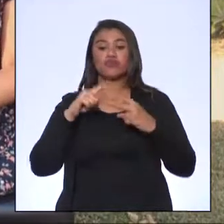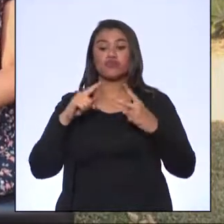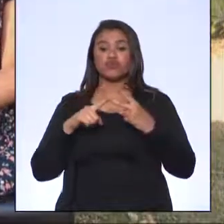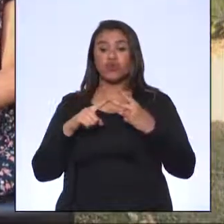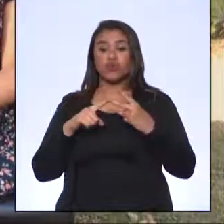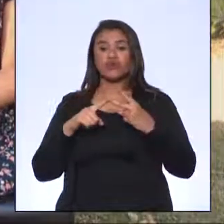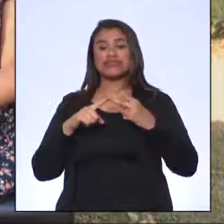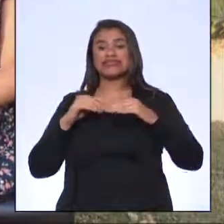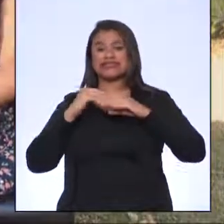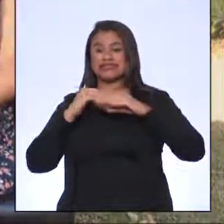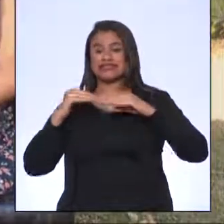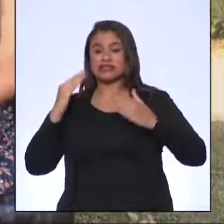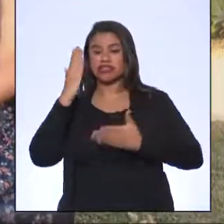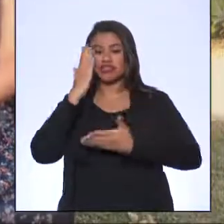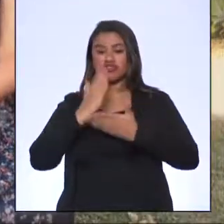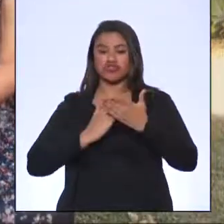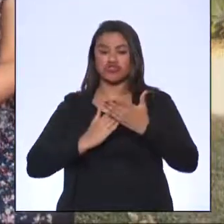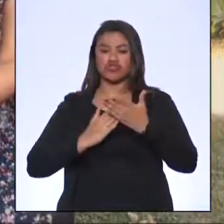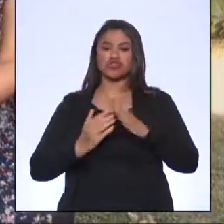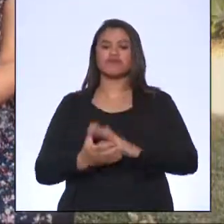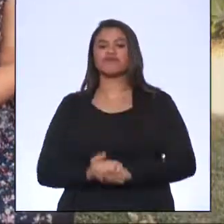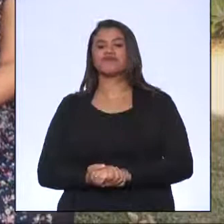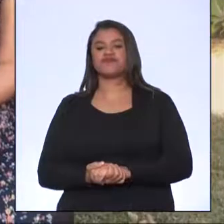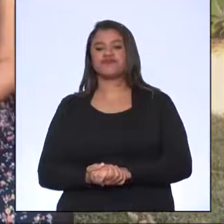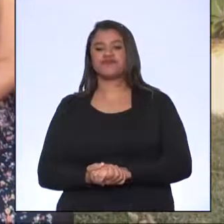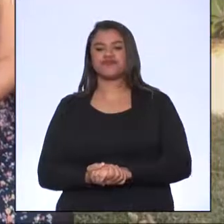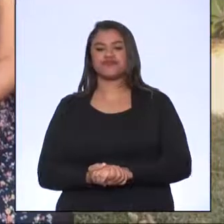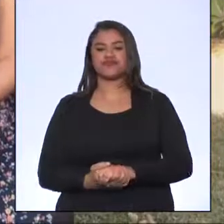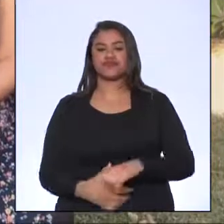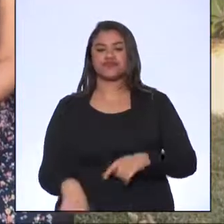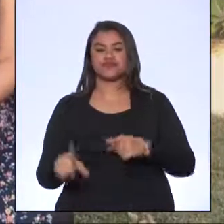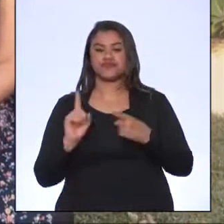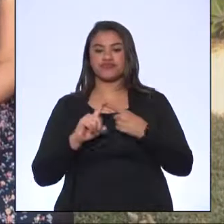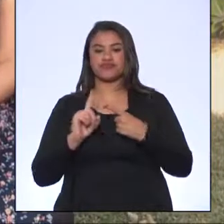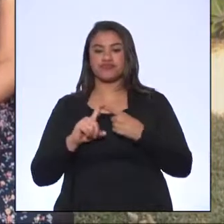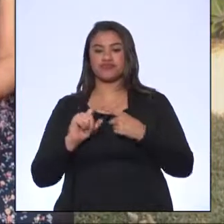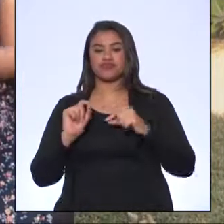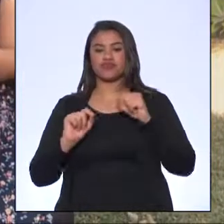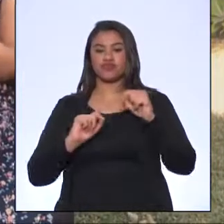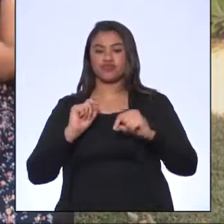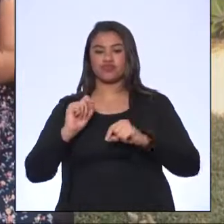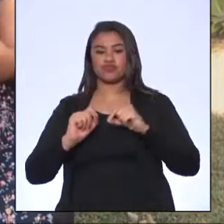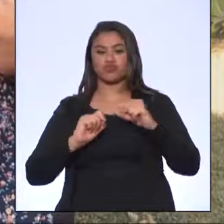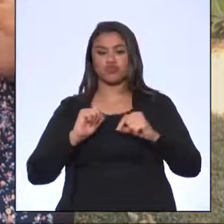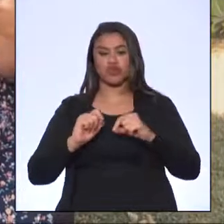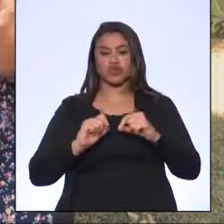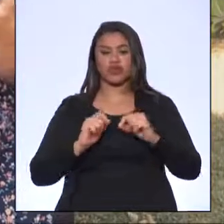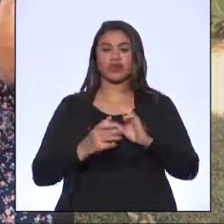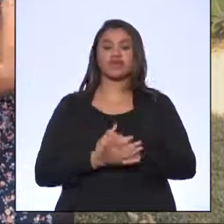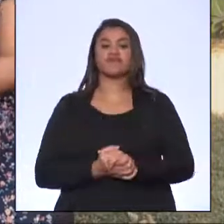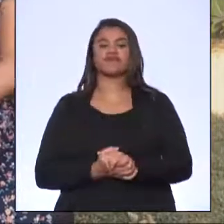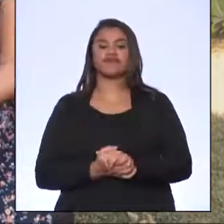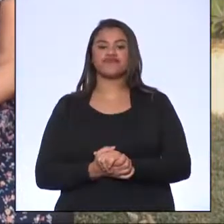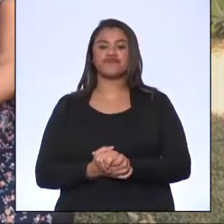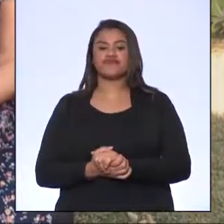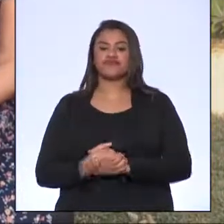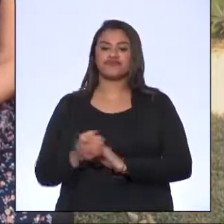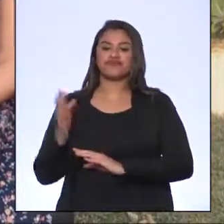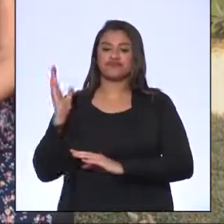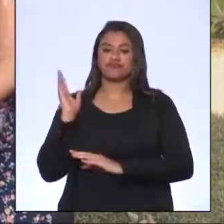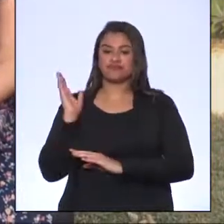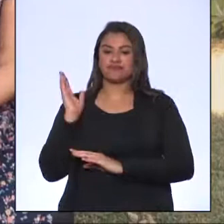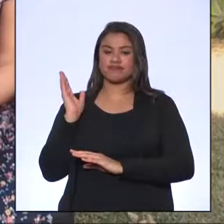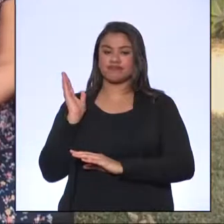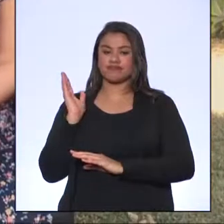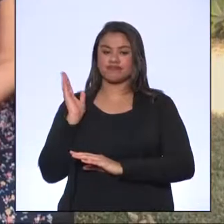de subdividir o continente africano. A primeira divisão que nós vamos considerar é a proposta pela União Africana,